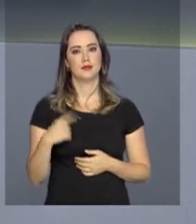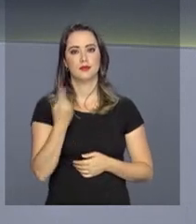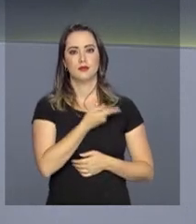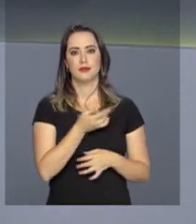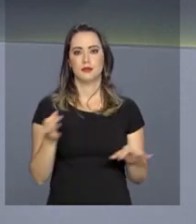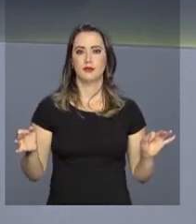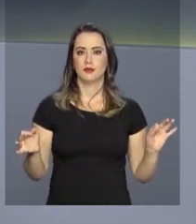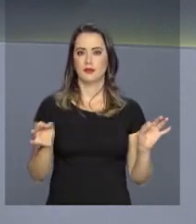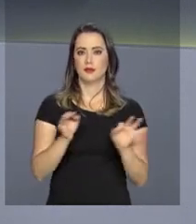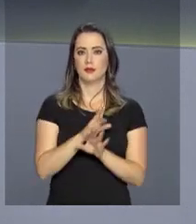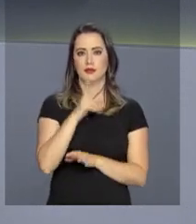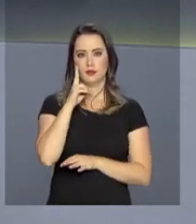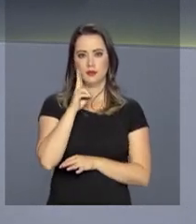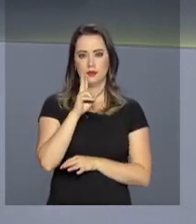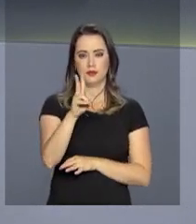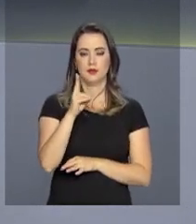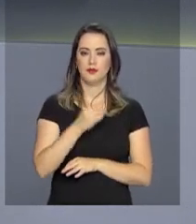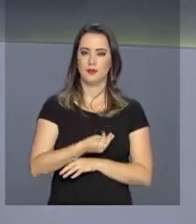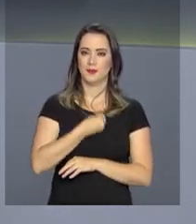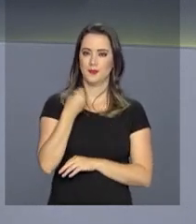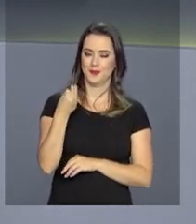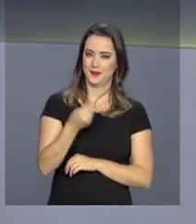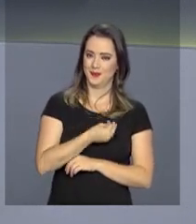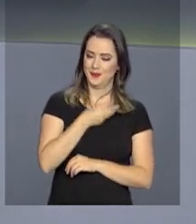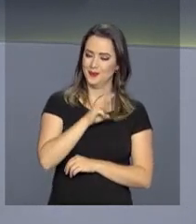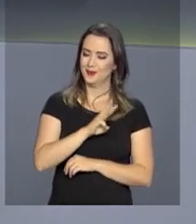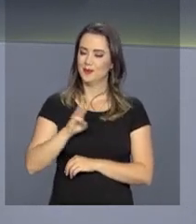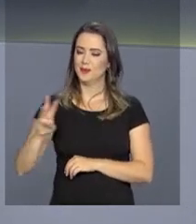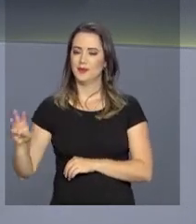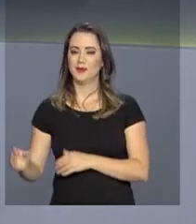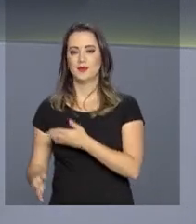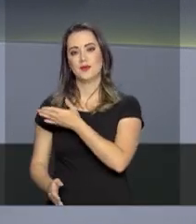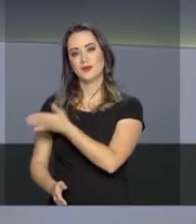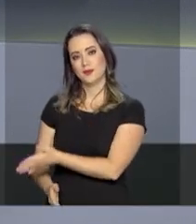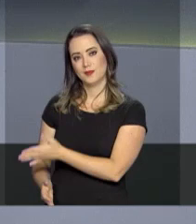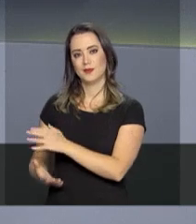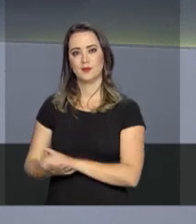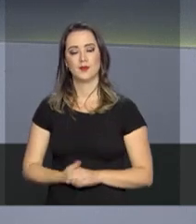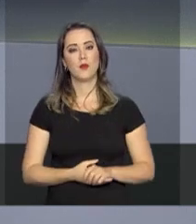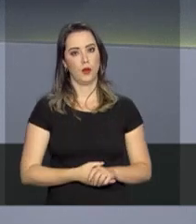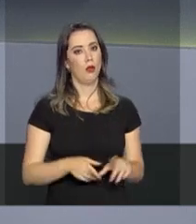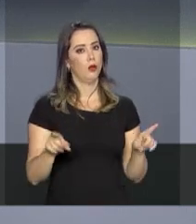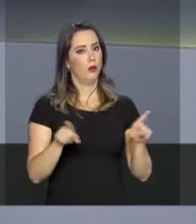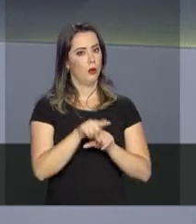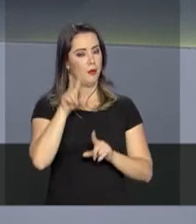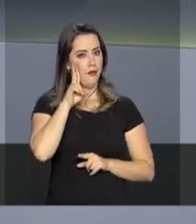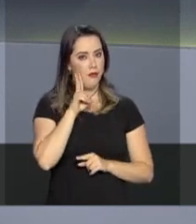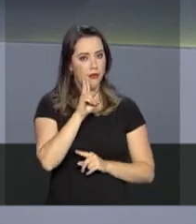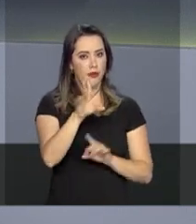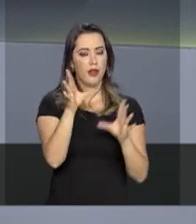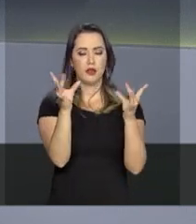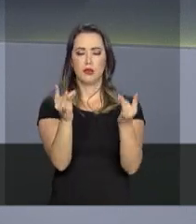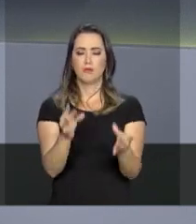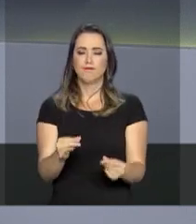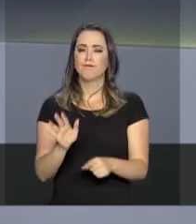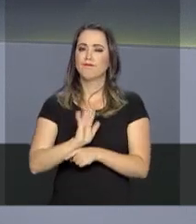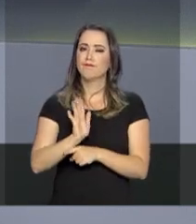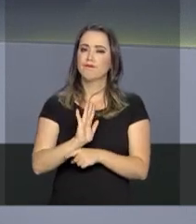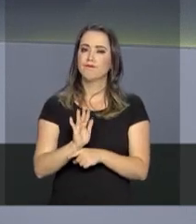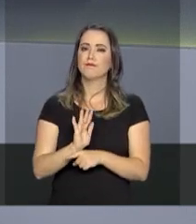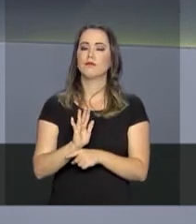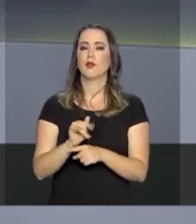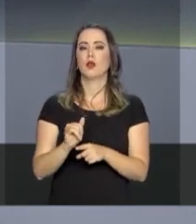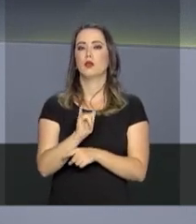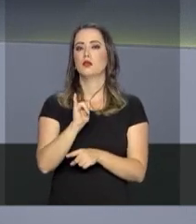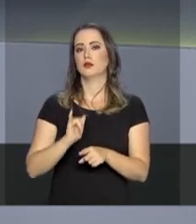Nós ficamos por aqui, você acompanha toda a programação ao vivo pelo site da NBR na internet. Todas as reportagens estão disponíveis